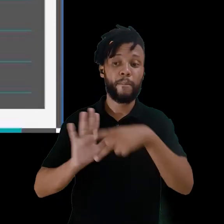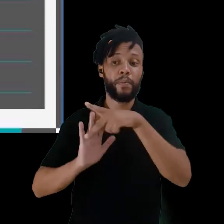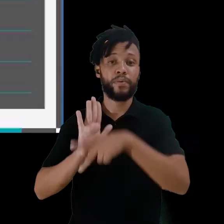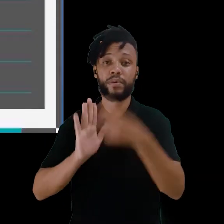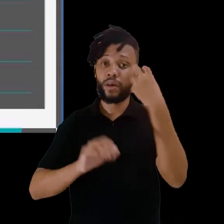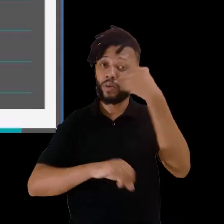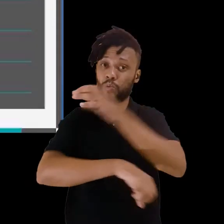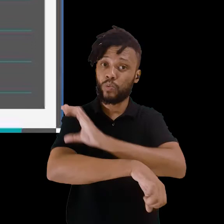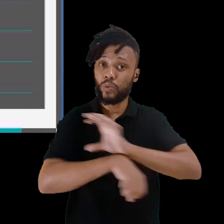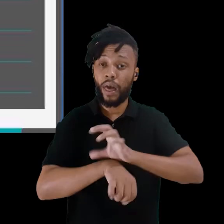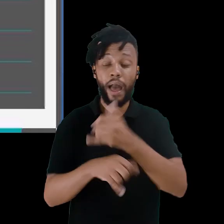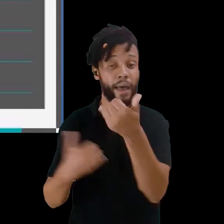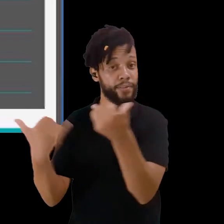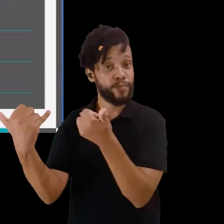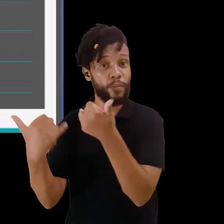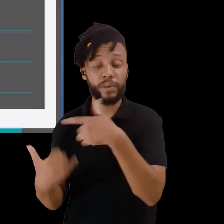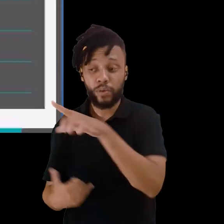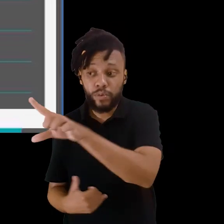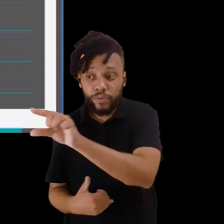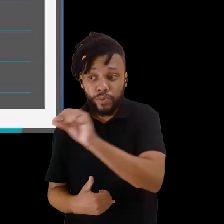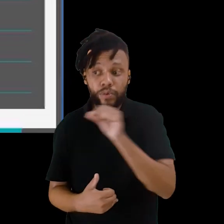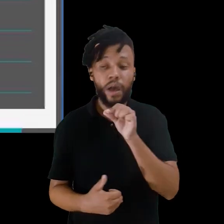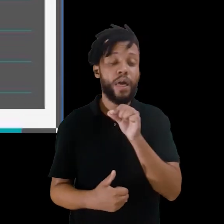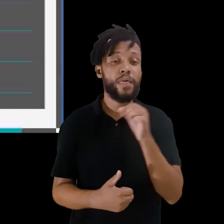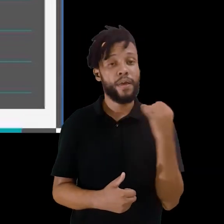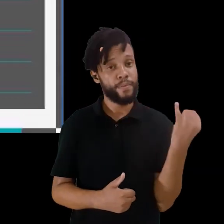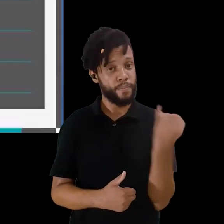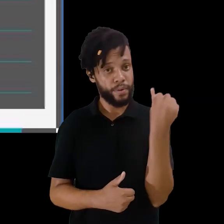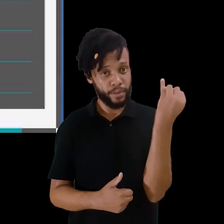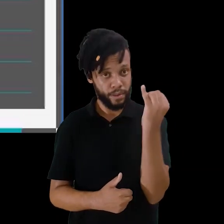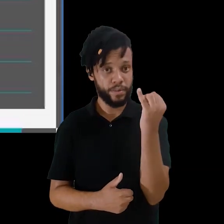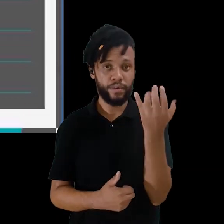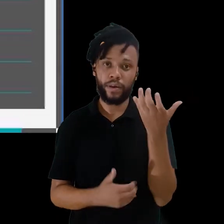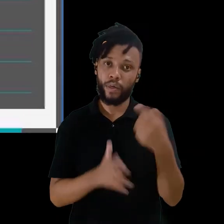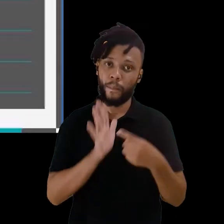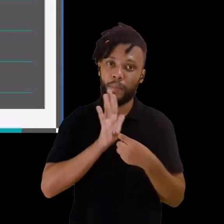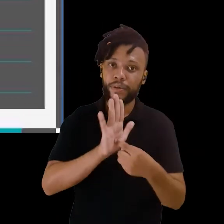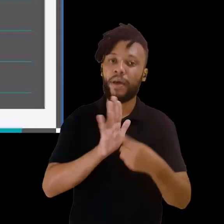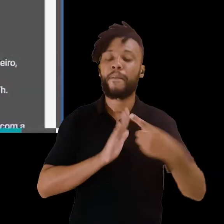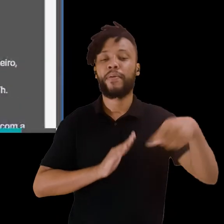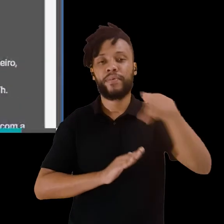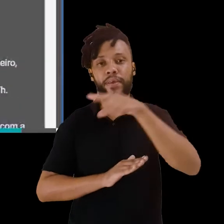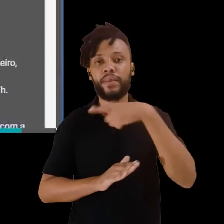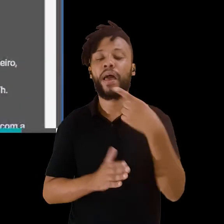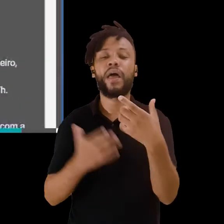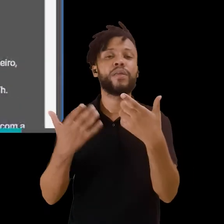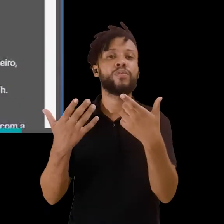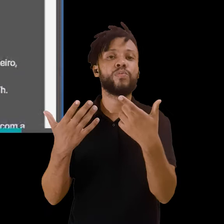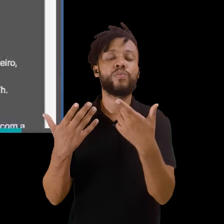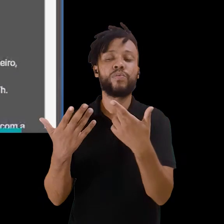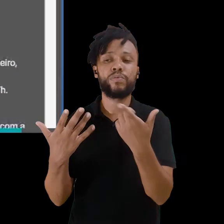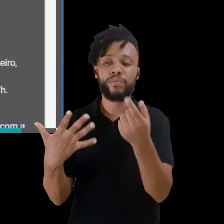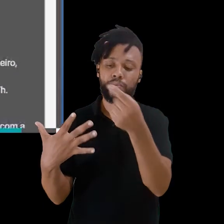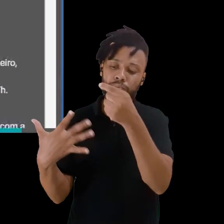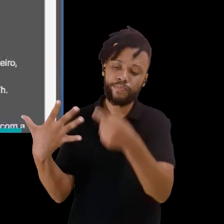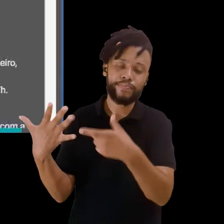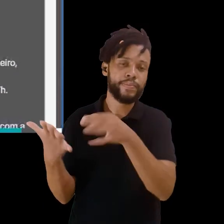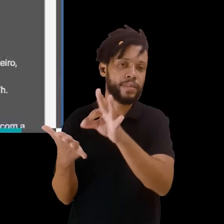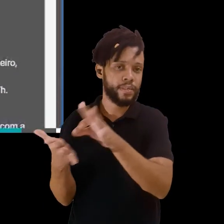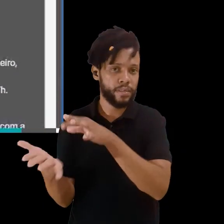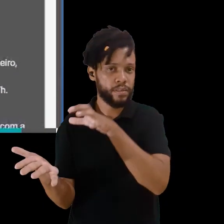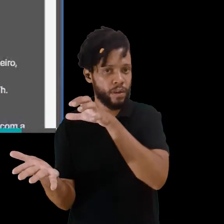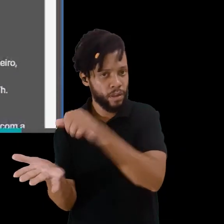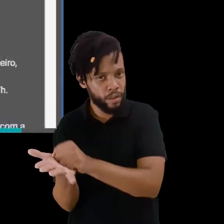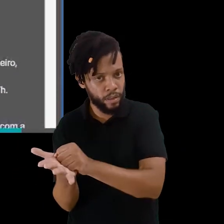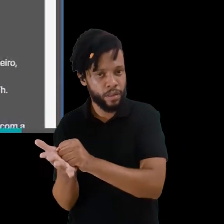a informação que eu considero mais importante, que eu queria mostrar para vocês, para começar, é aqui no funcionamento das inscrições, tá? Onde eles